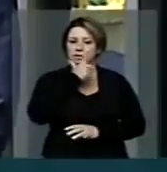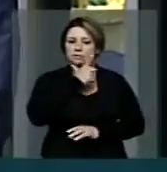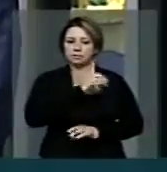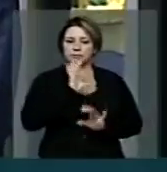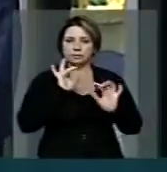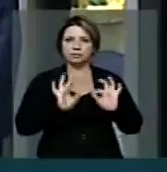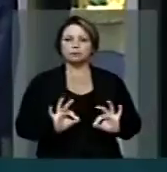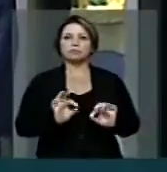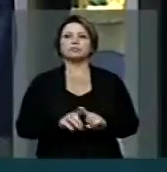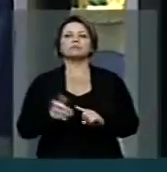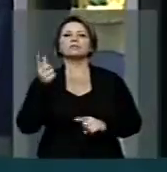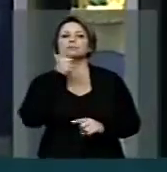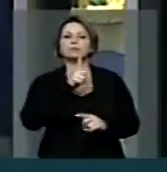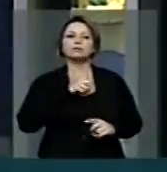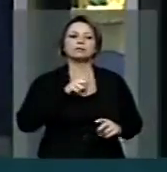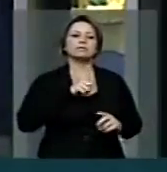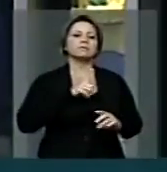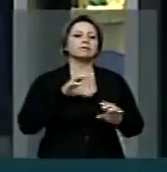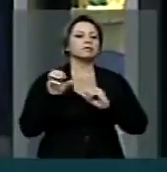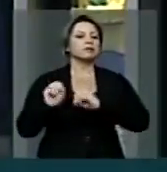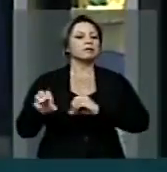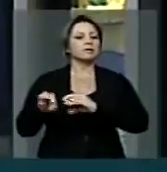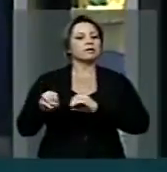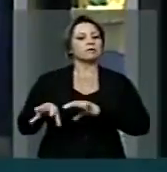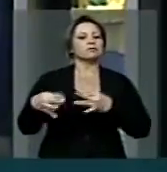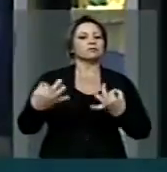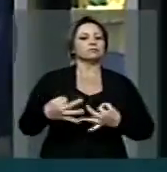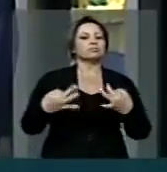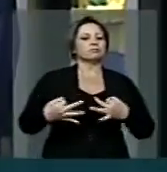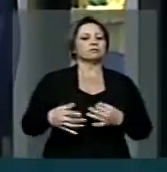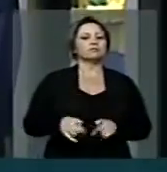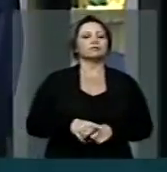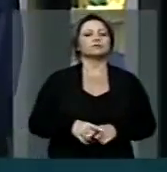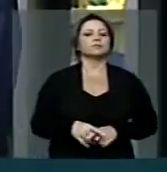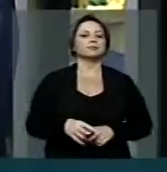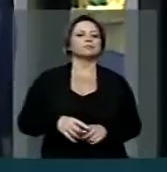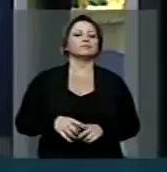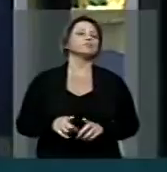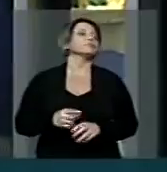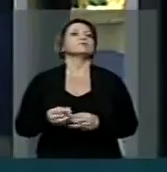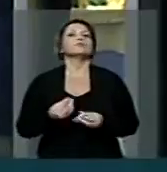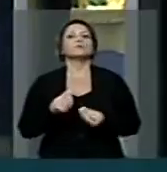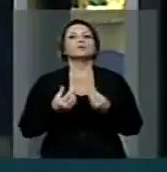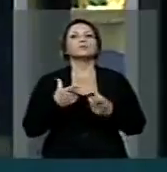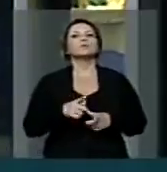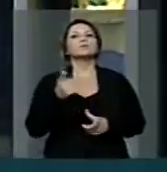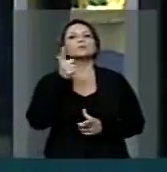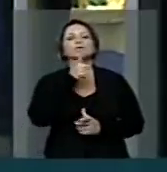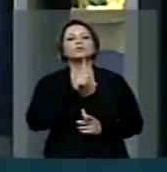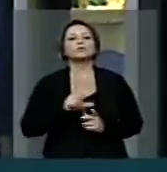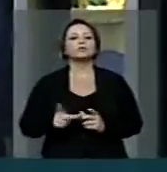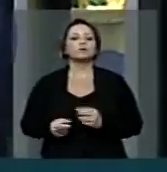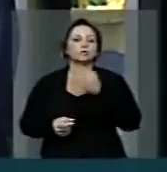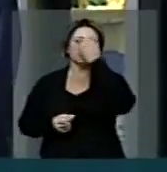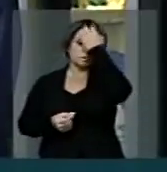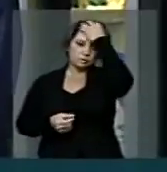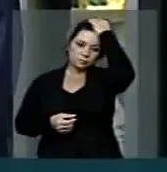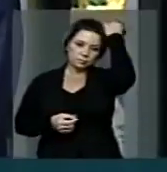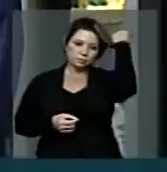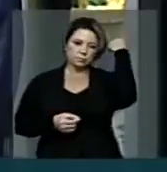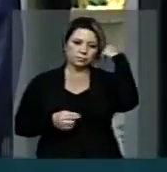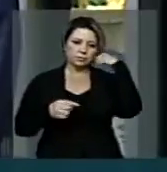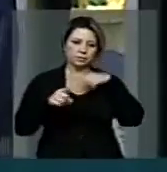podermos dizer que nós temos um ensino de qualidade. Um ensino onde todas as